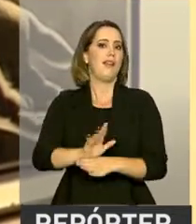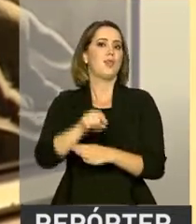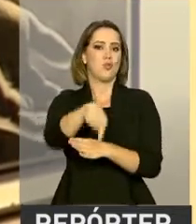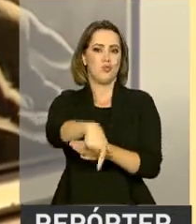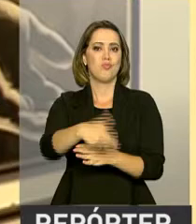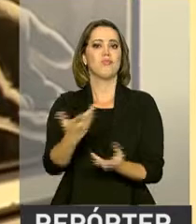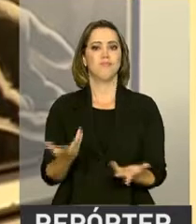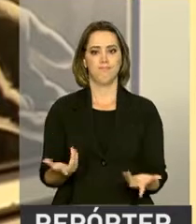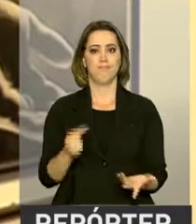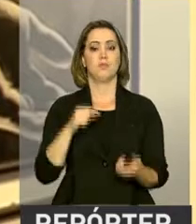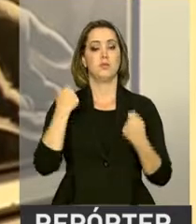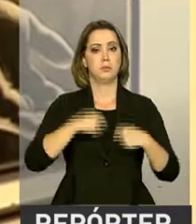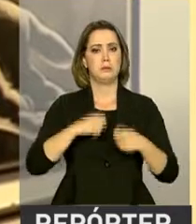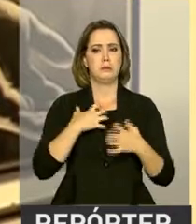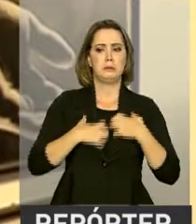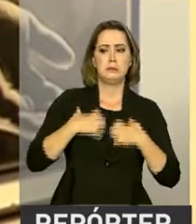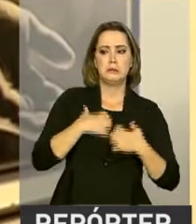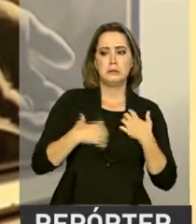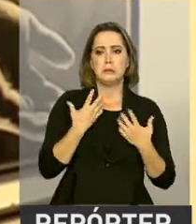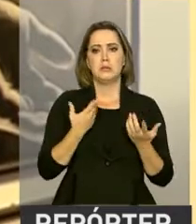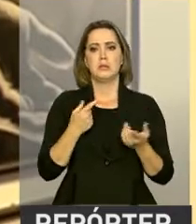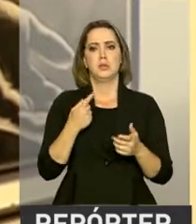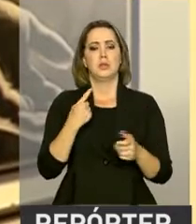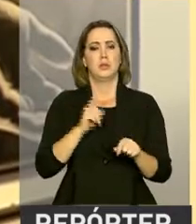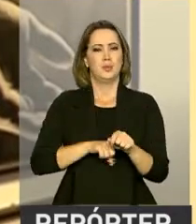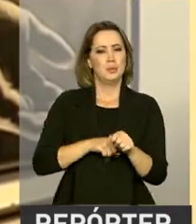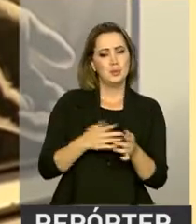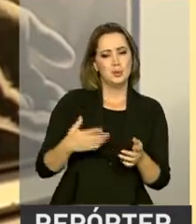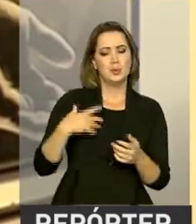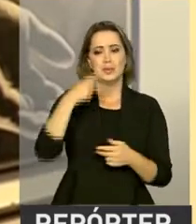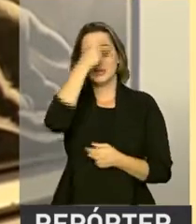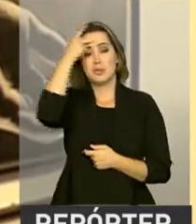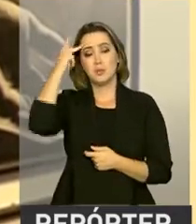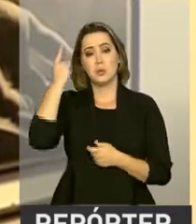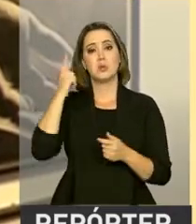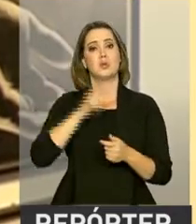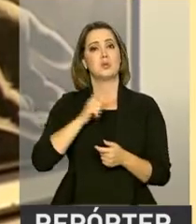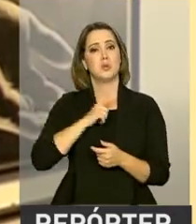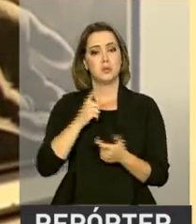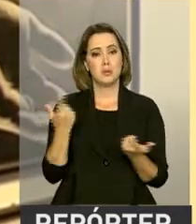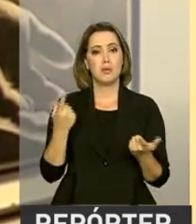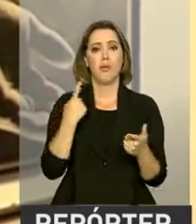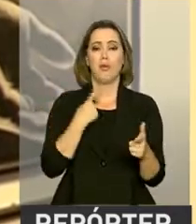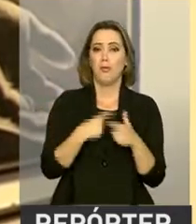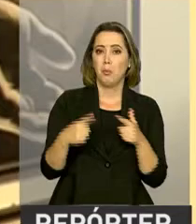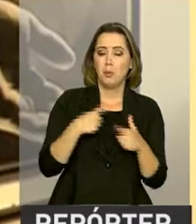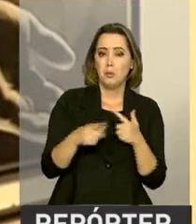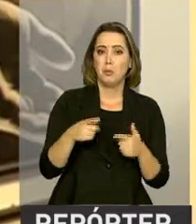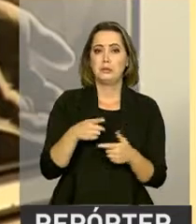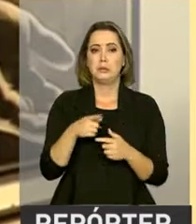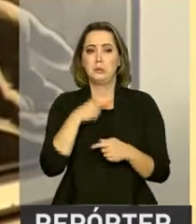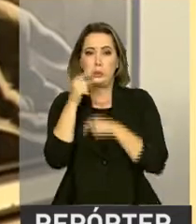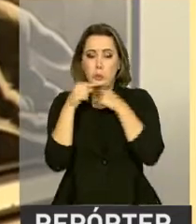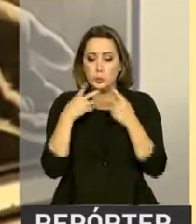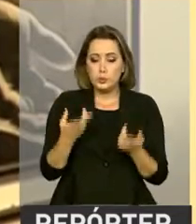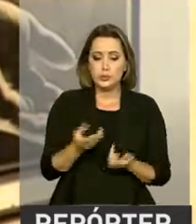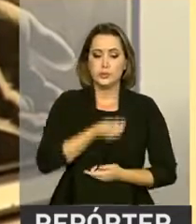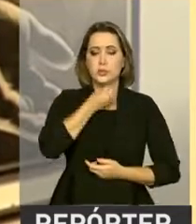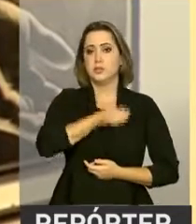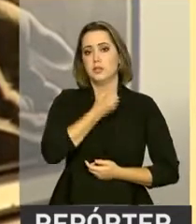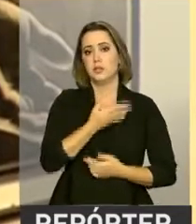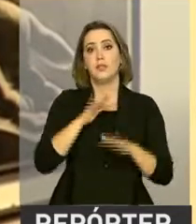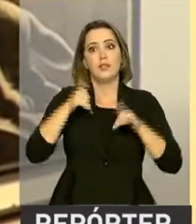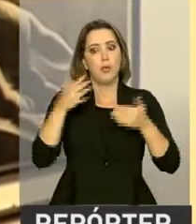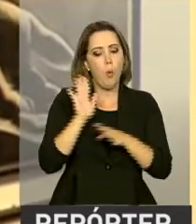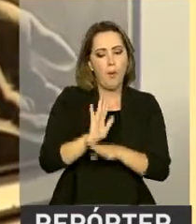tão necessário em momentos de angústia momento em que as pessoas estão é com um dilema sobre a vida e que apoiados por isso